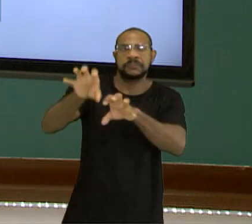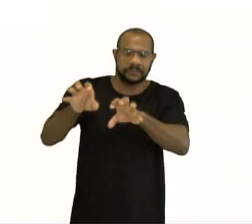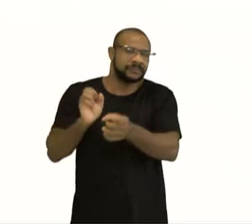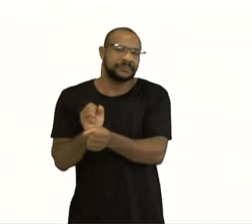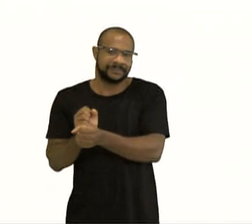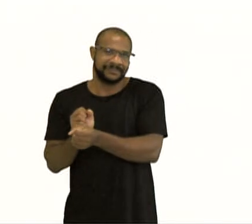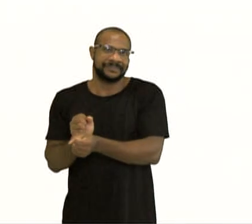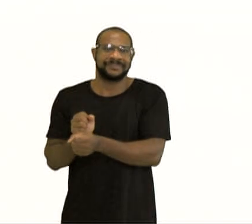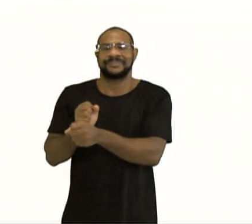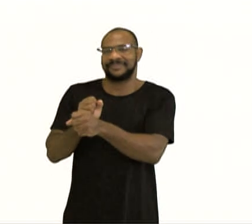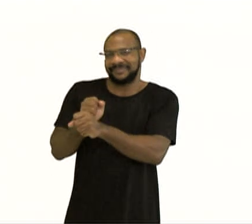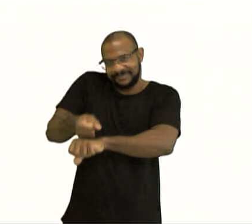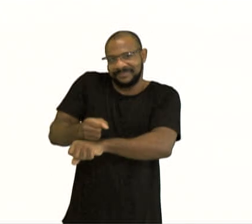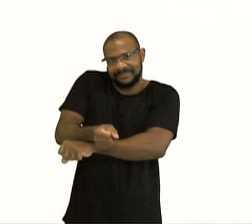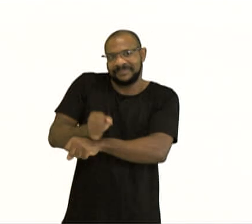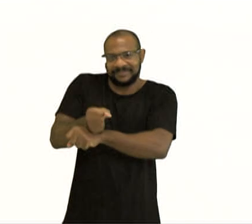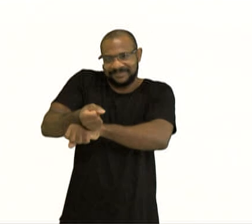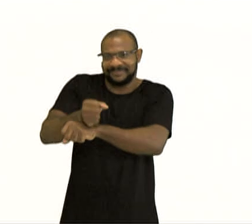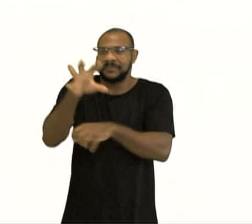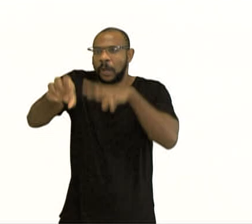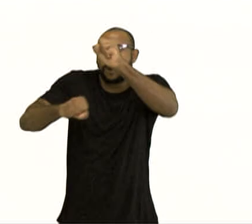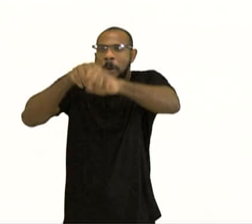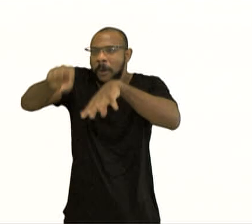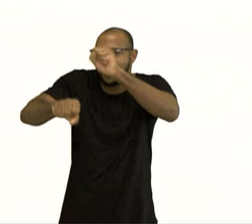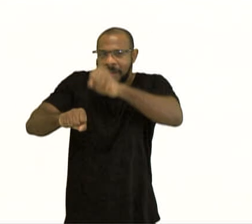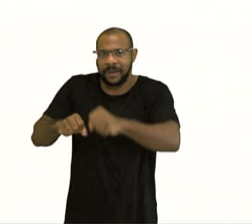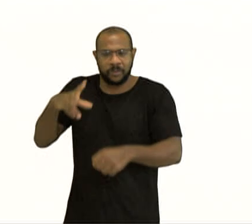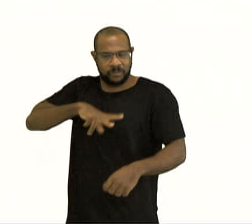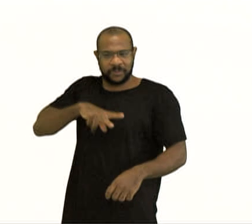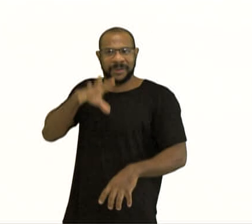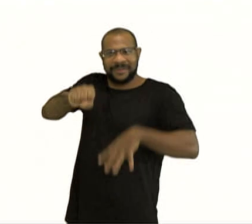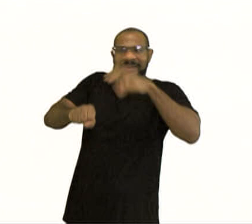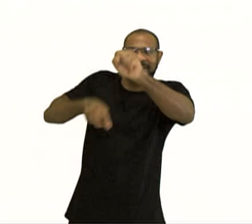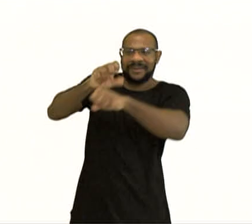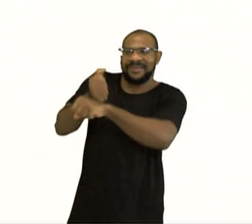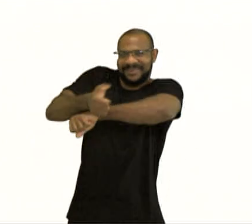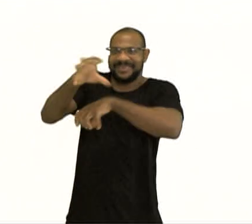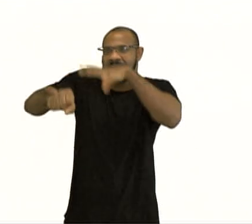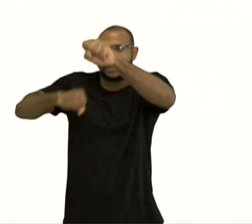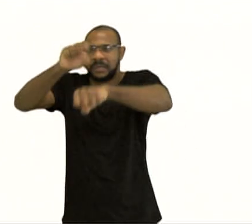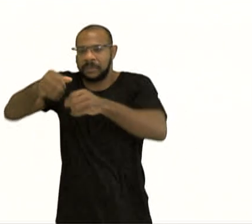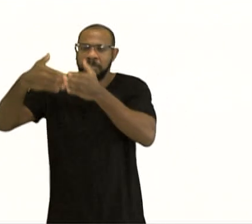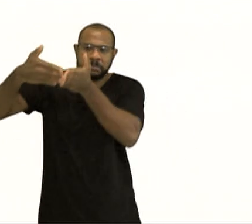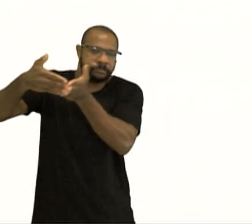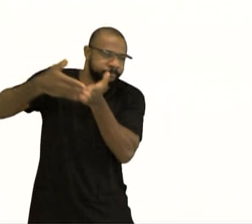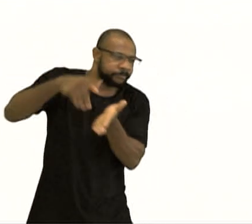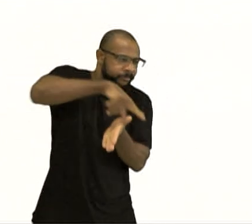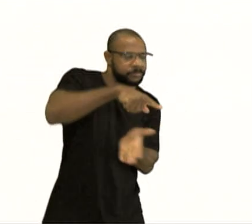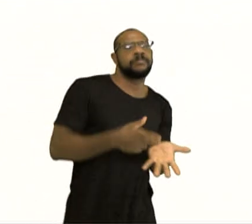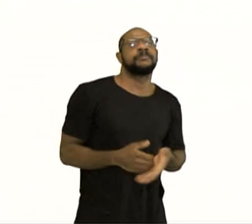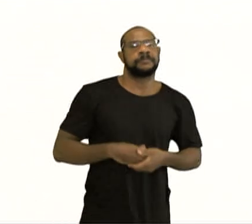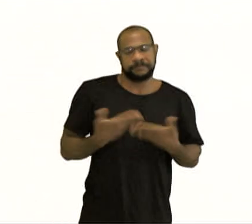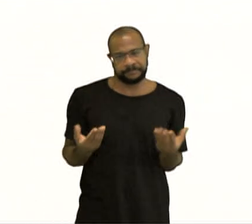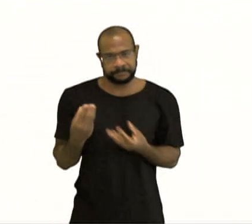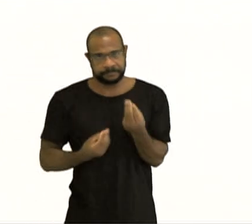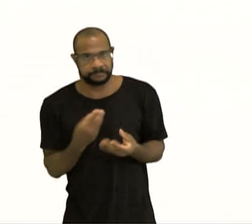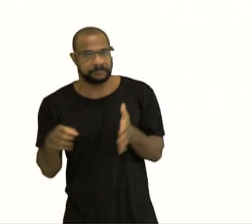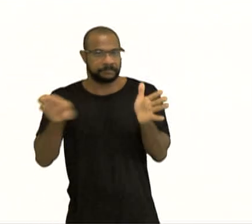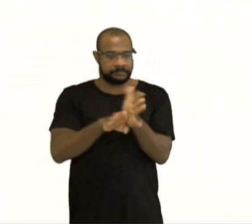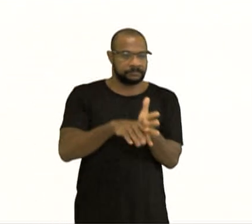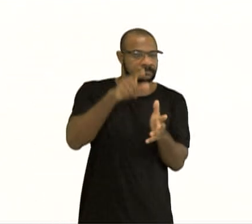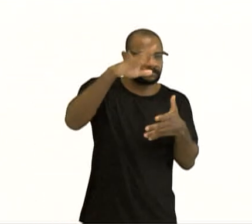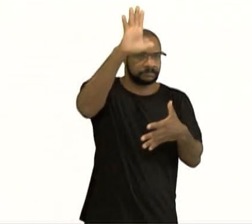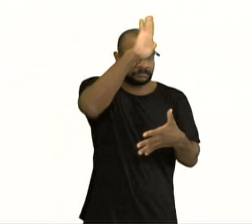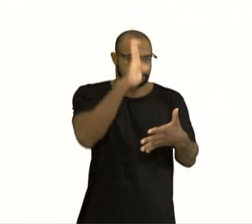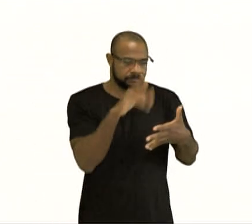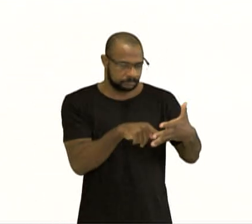esses africanos para serem escravizados, e aqui as regiões aonde eles chegaram, né? Vejam que principalmente aqui na região do Rio de